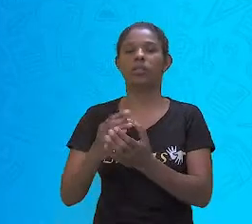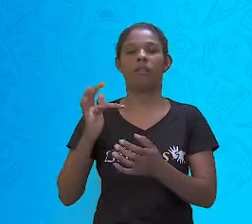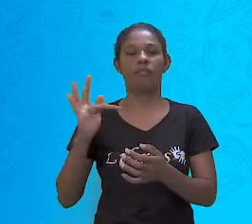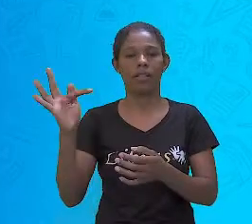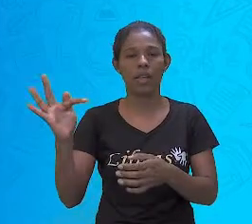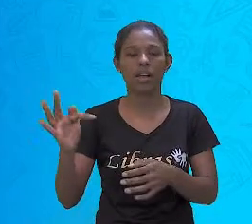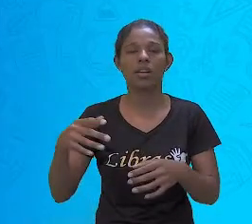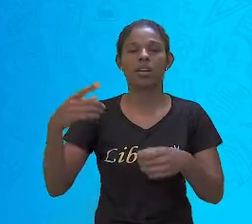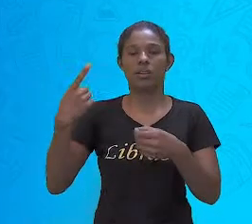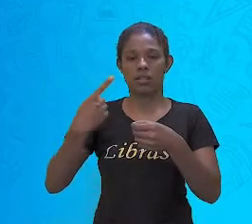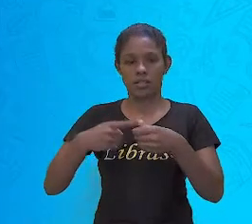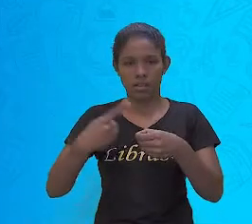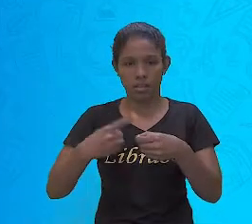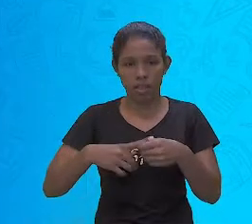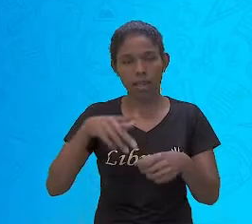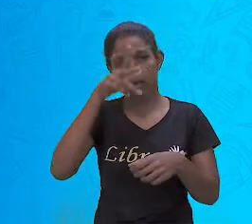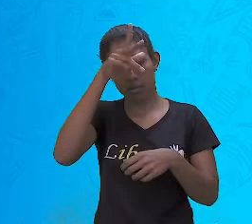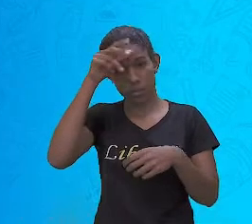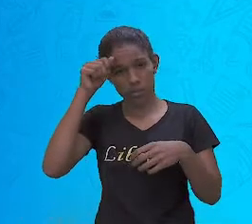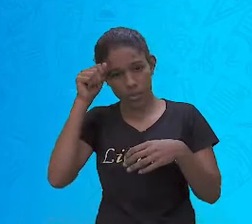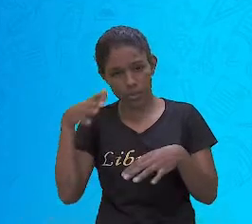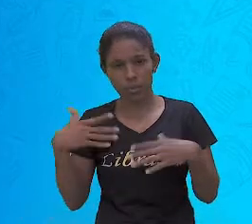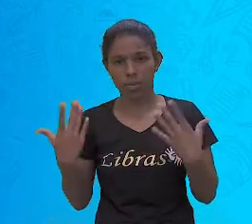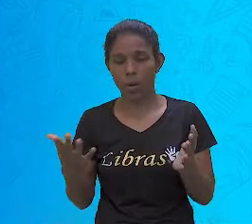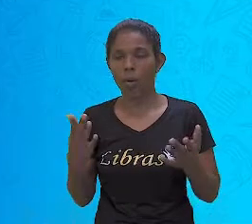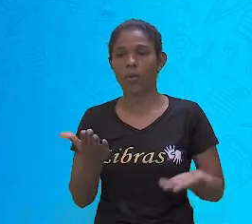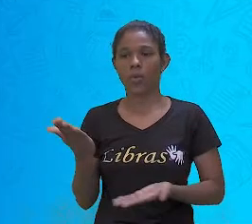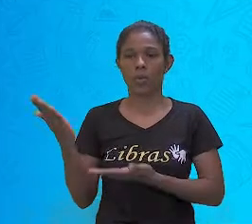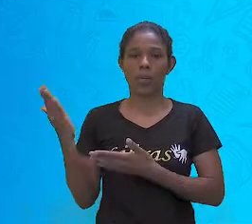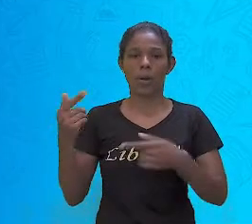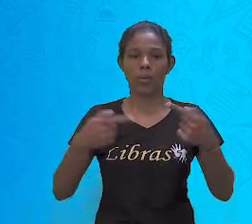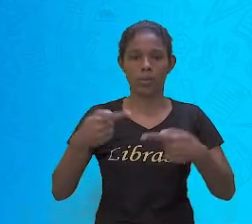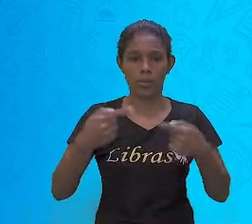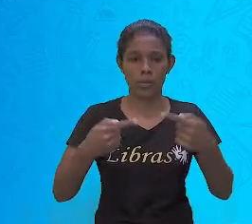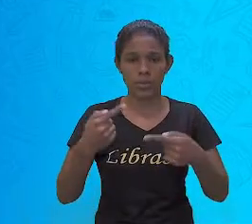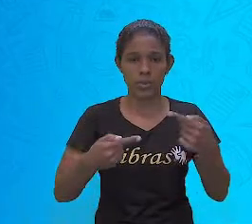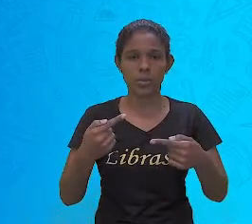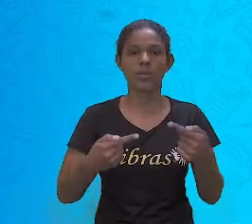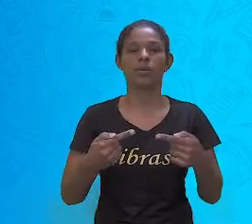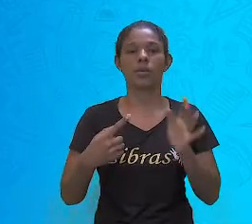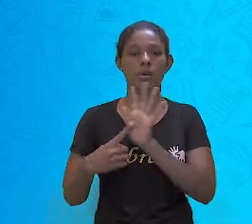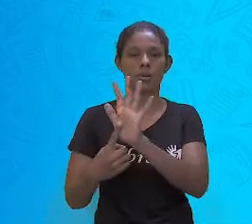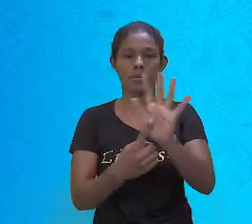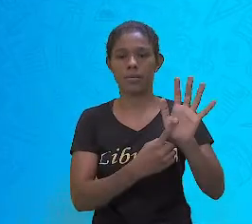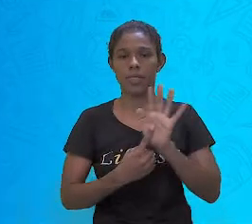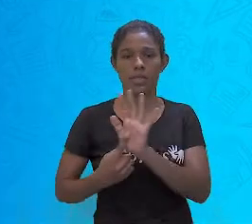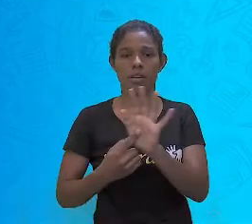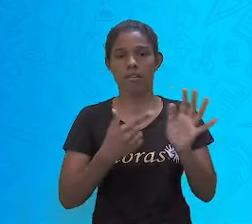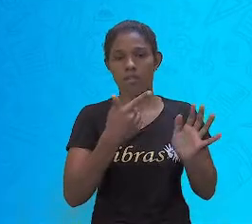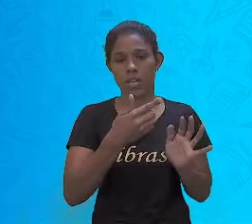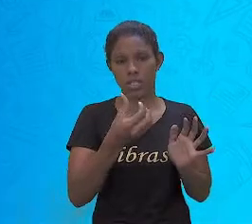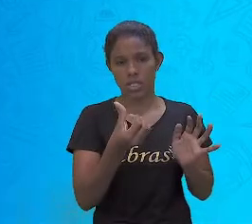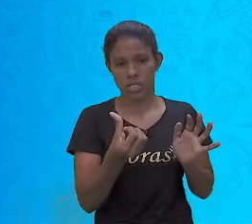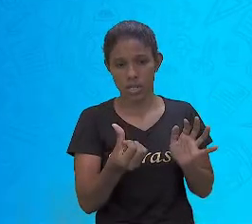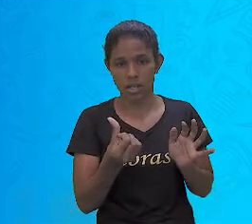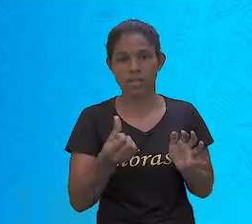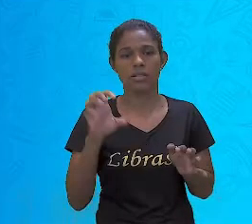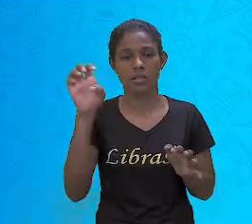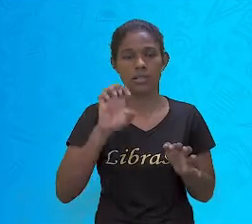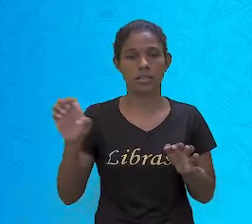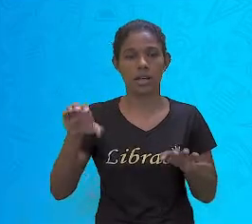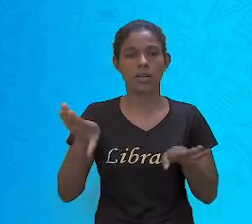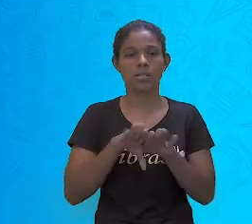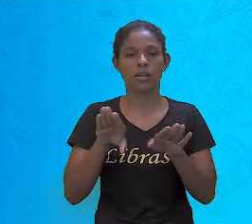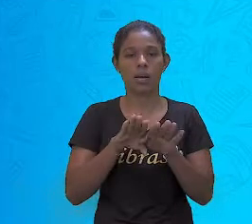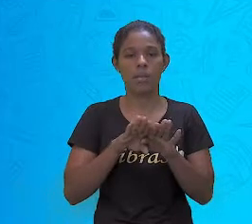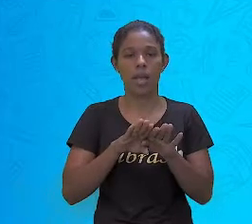e municípios. O mapa político atual apresenta 26 estados e o Distrito Federal. Essa divisão foi estabelecida por